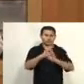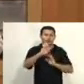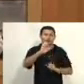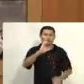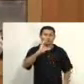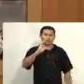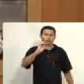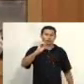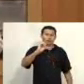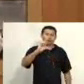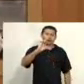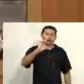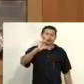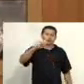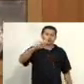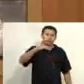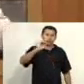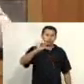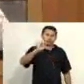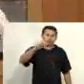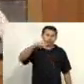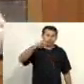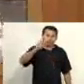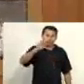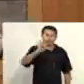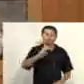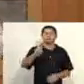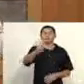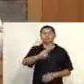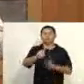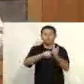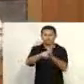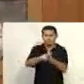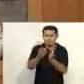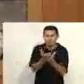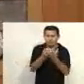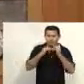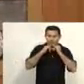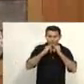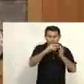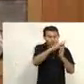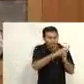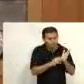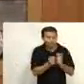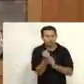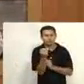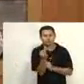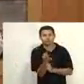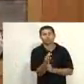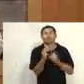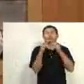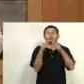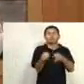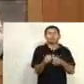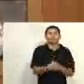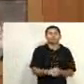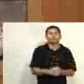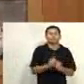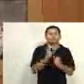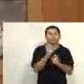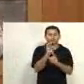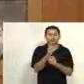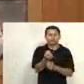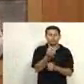econometria, que seria a projeção, tá, a utilização da estatística de métodos quantitativos para fins de